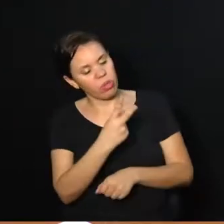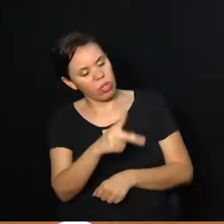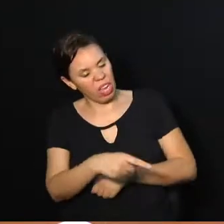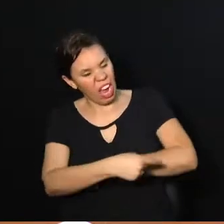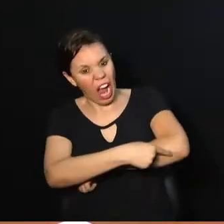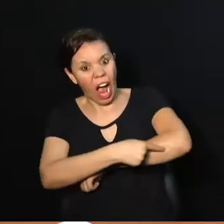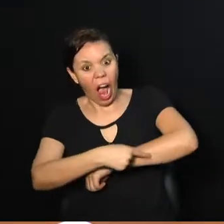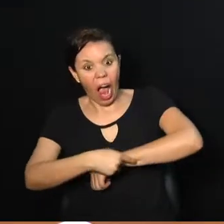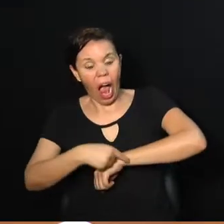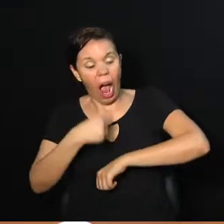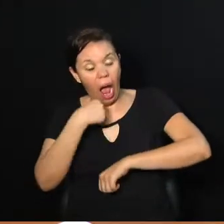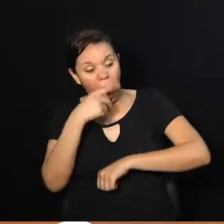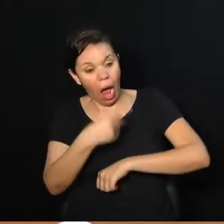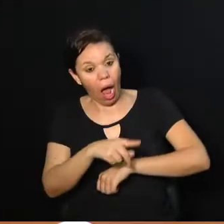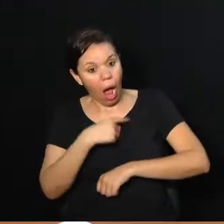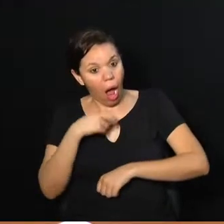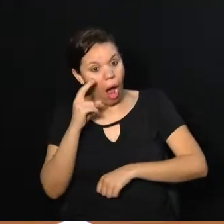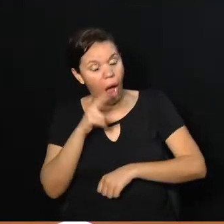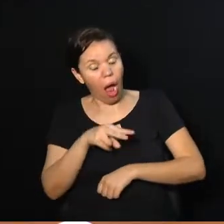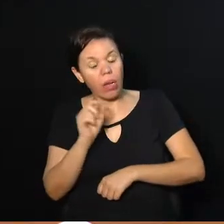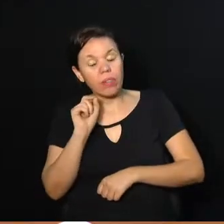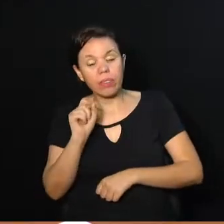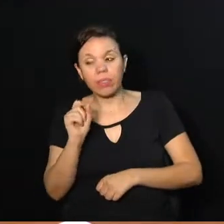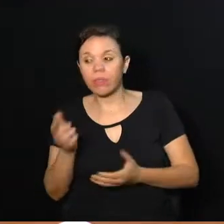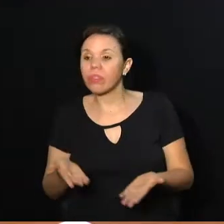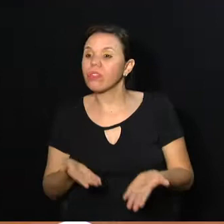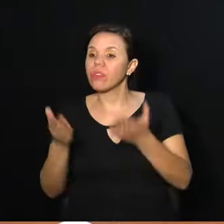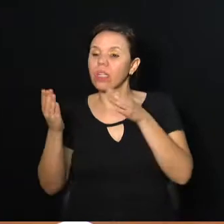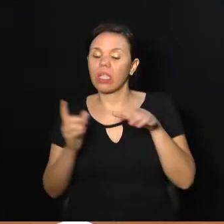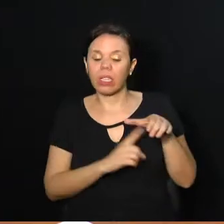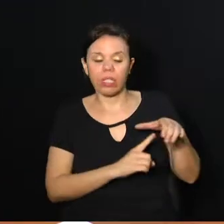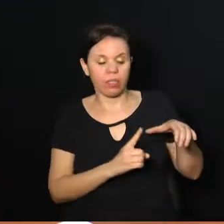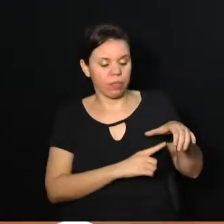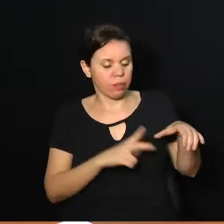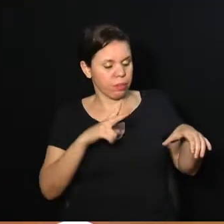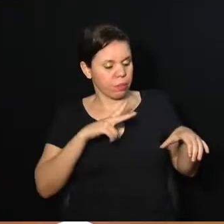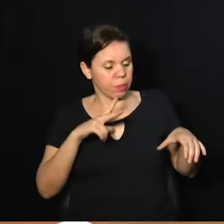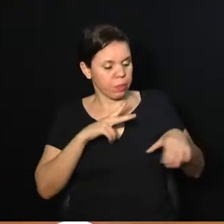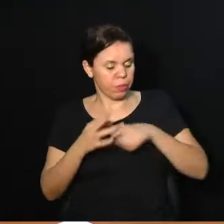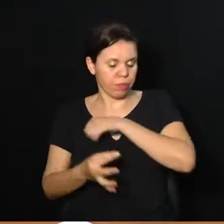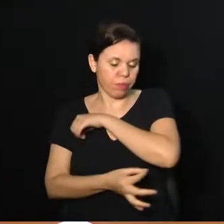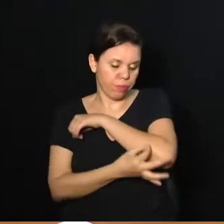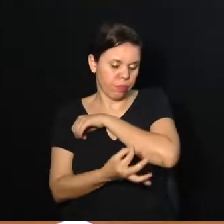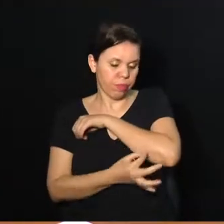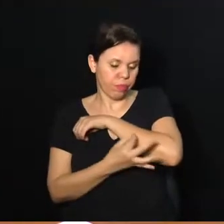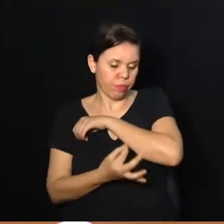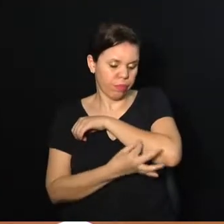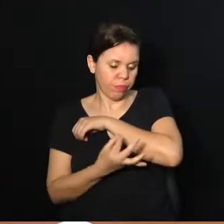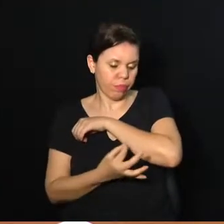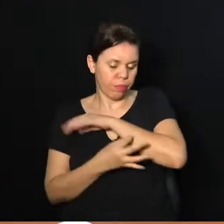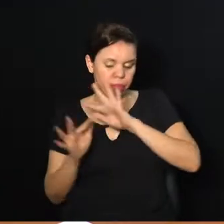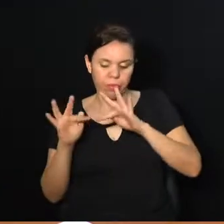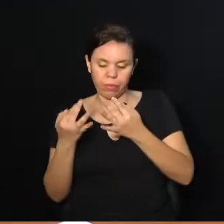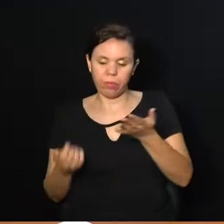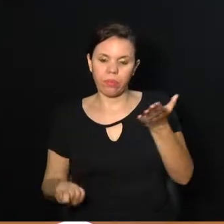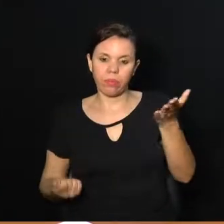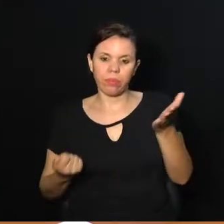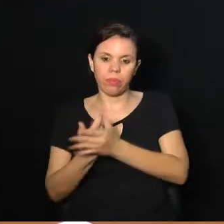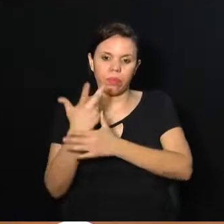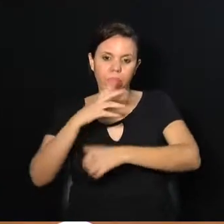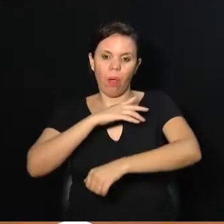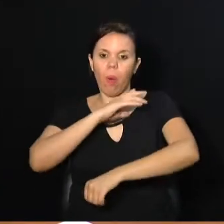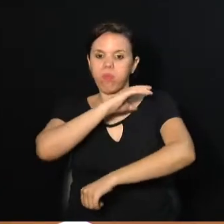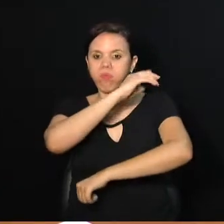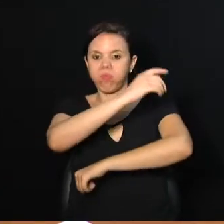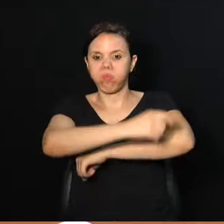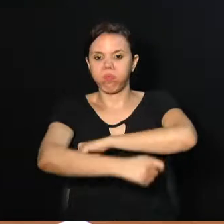que tem no braço da mãe, olha isso, que é isso. Foram para uma clínica particular, tomaram pontos, a família teve que comprar tipóia, teve